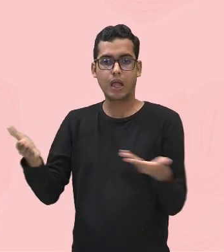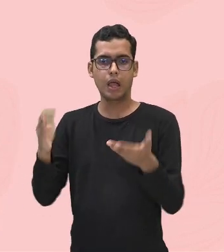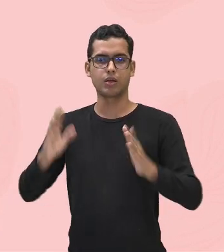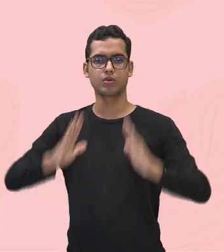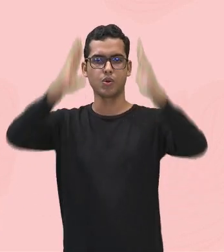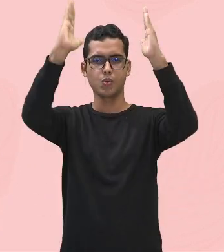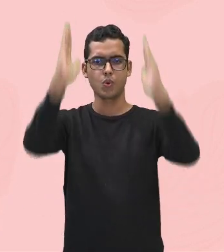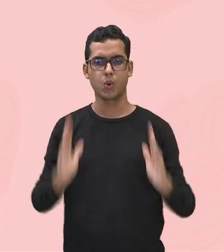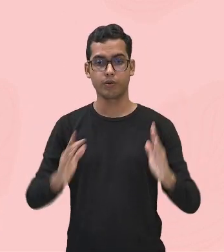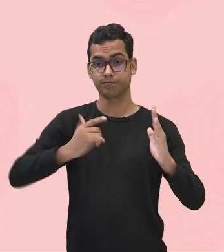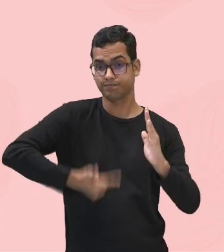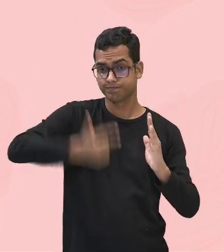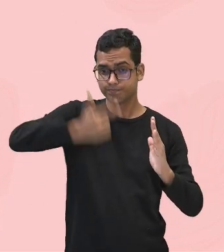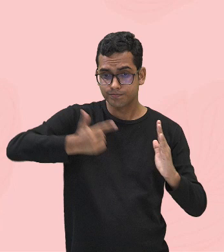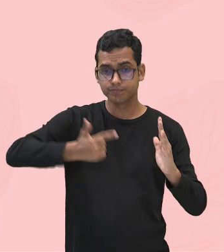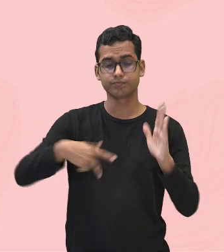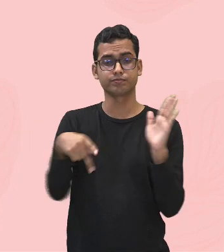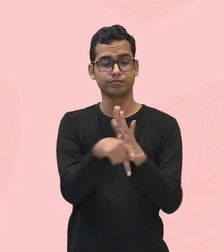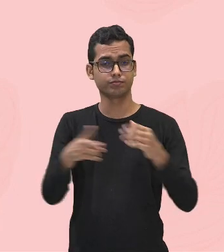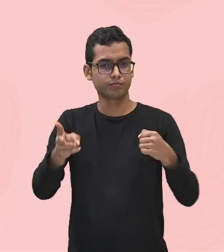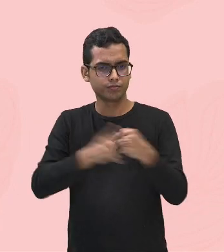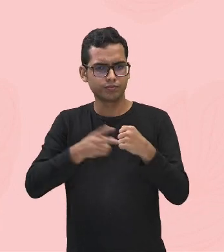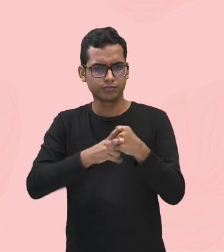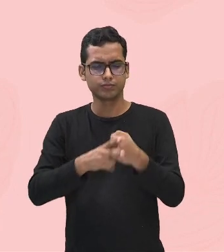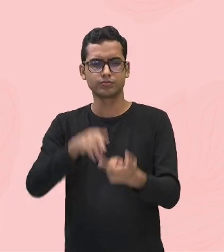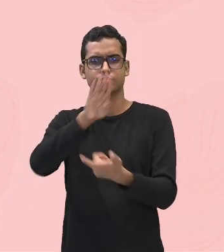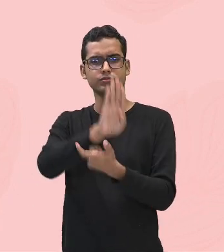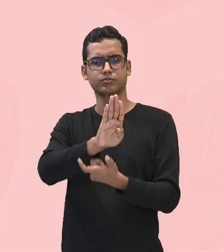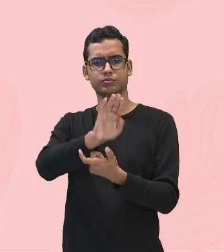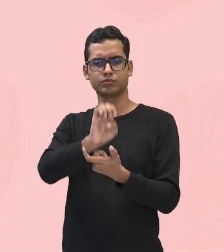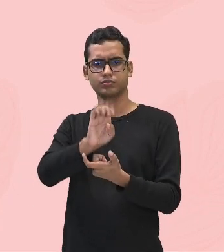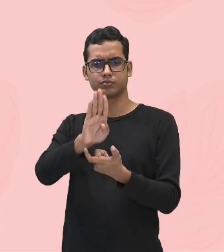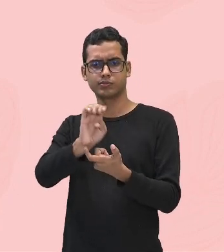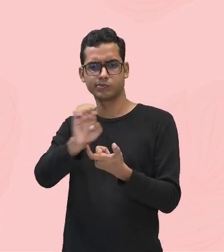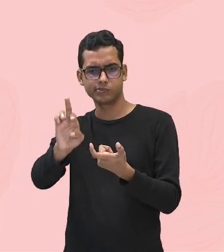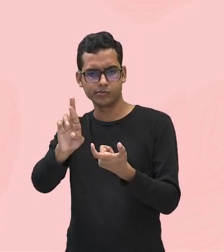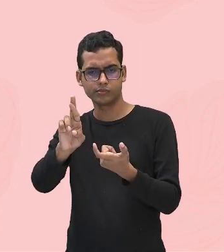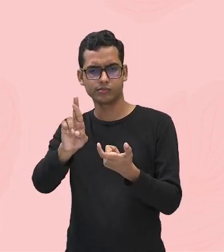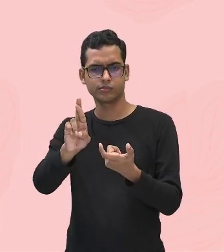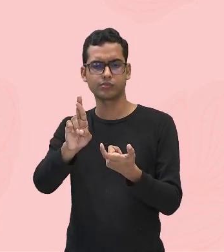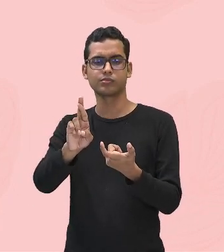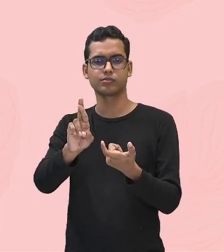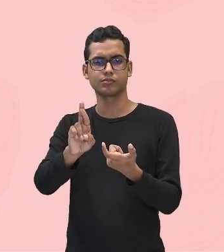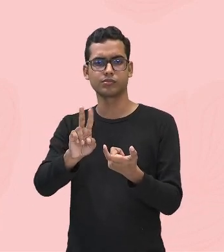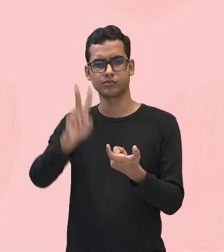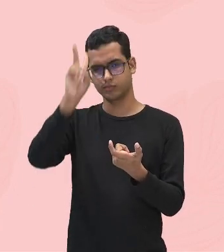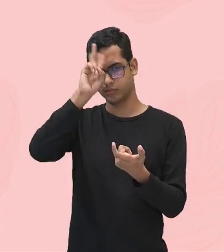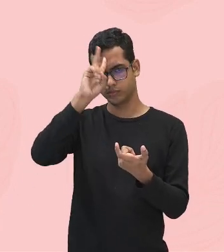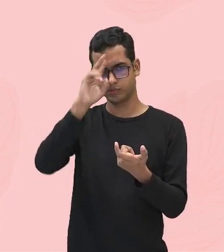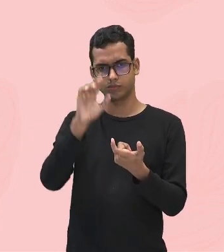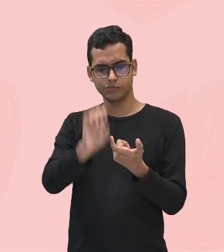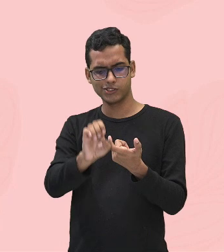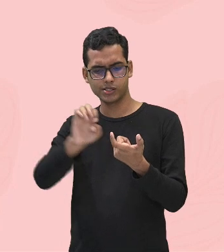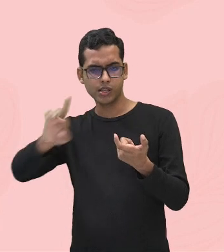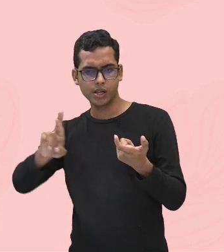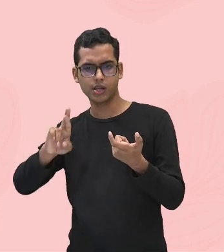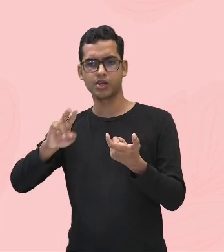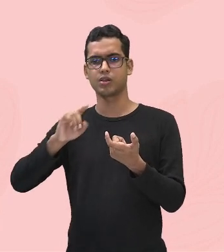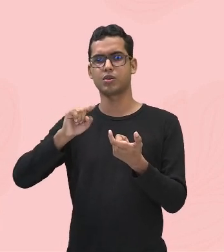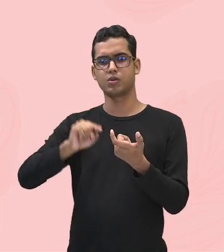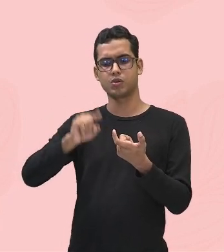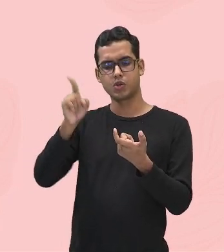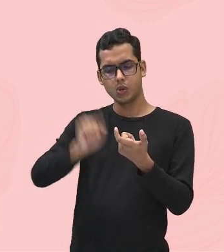de segunda conjugação. Verbo beber. Lembrando, tiramos, né, a